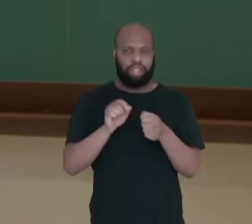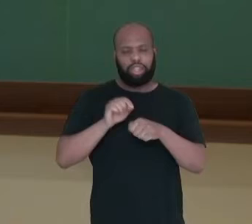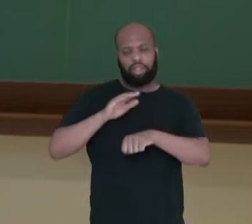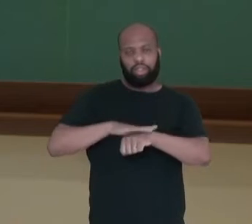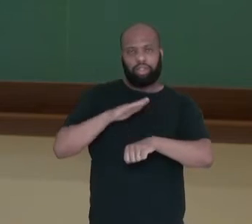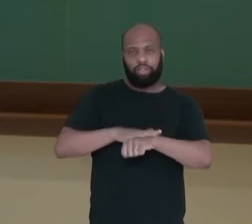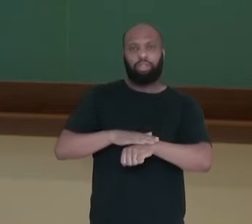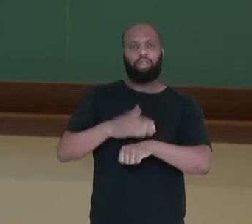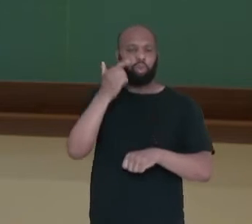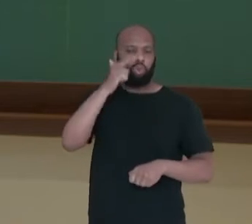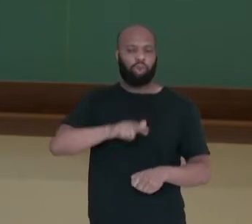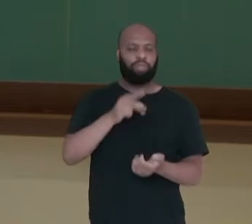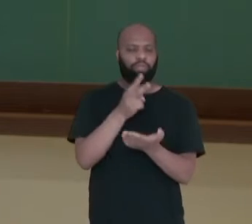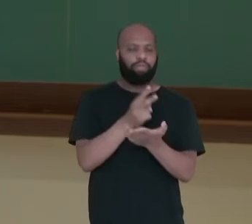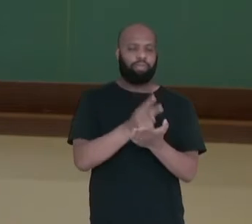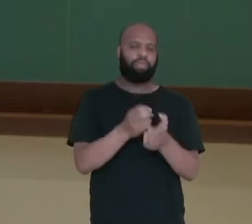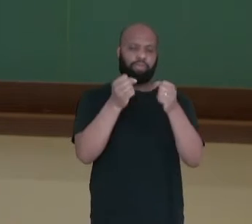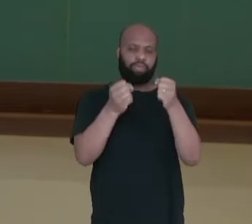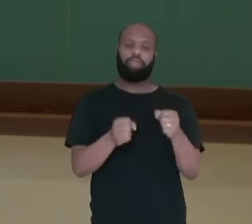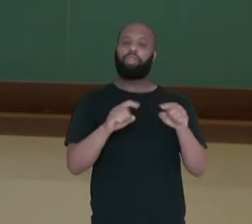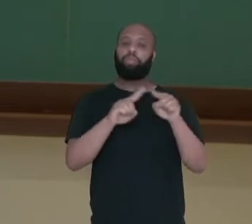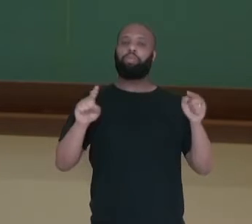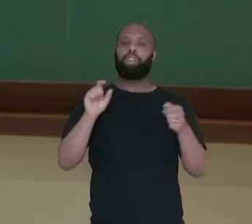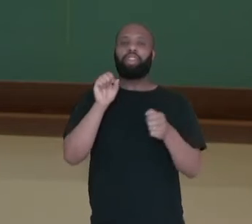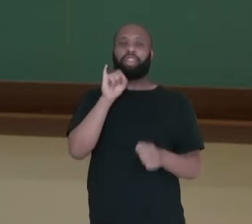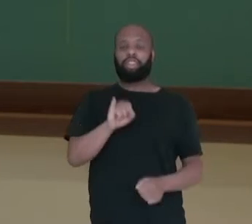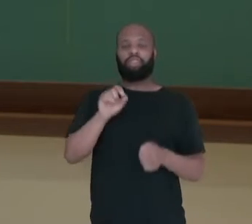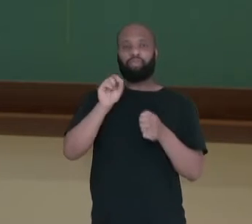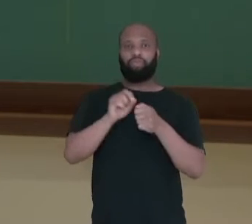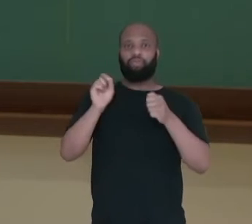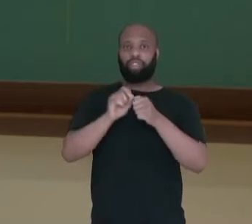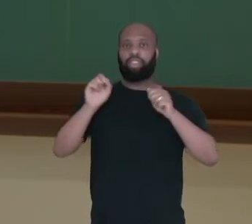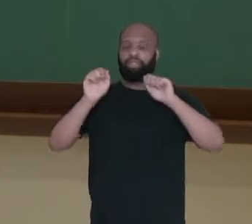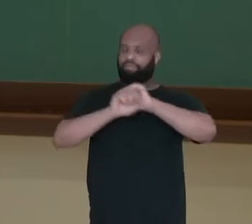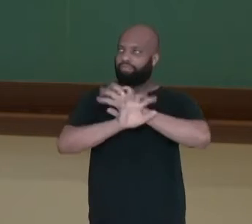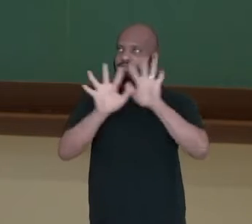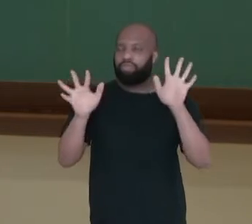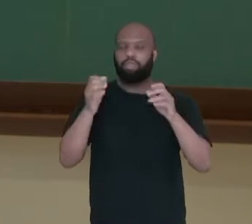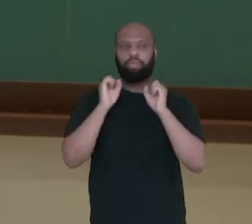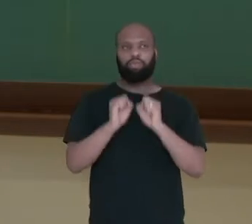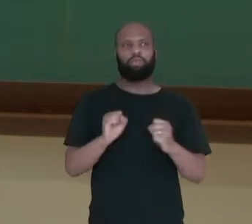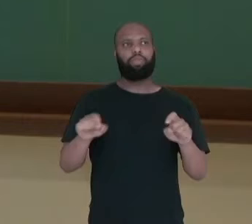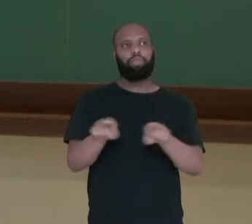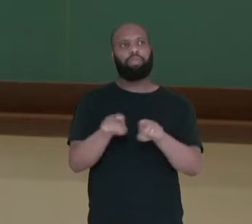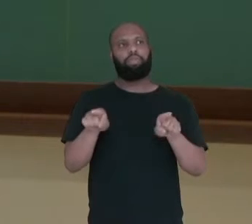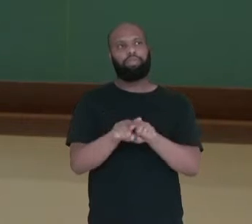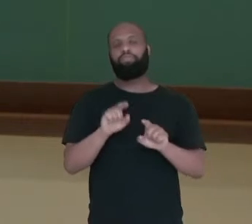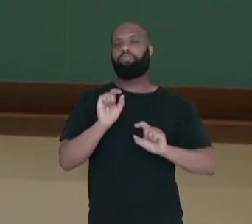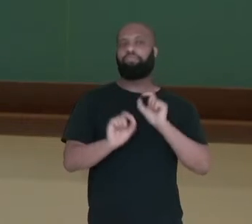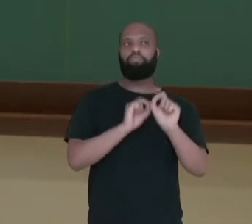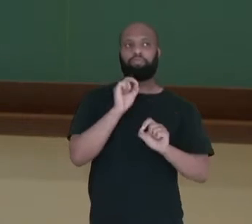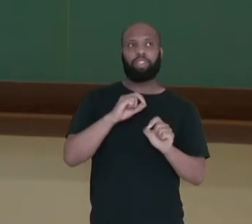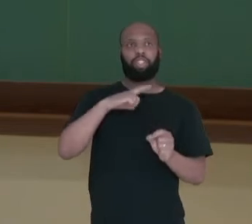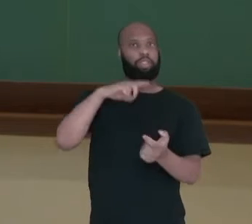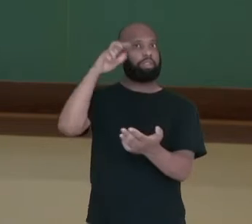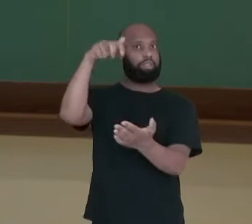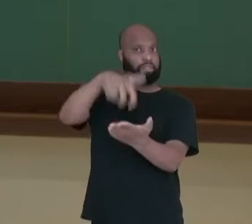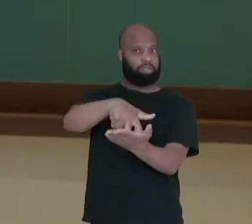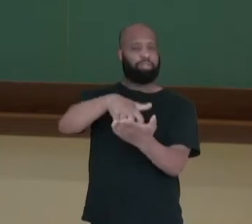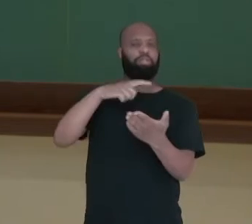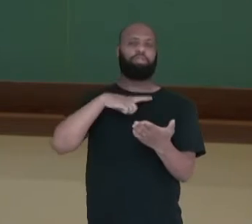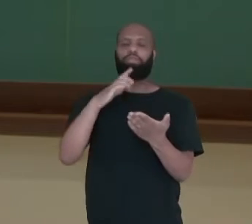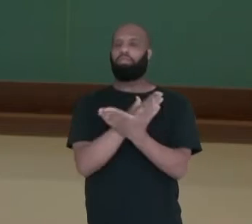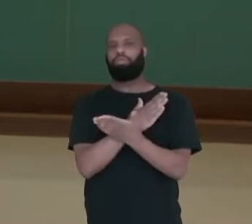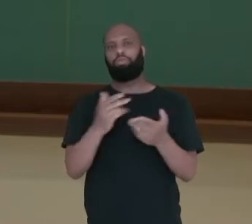de fato para se manter no poder, mas se ele fizesse isso abertamente, ele poderia estar sofrendo, ele poderia